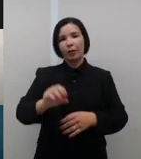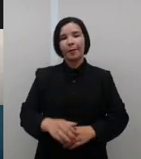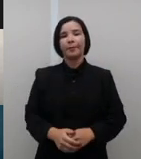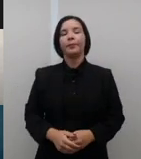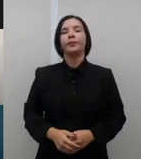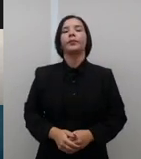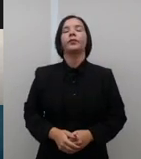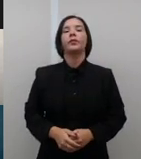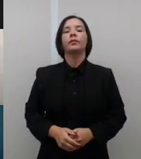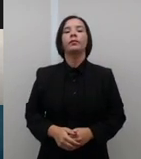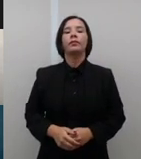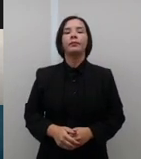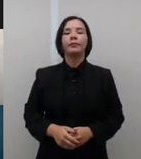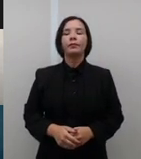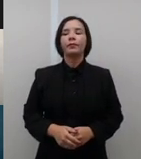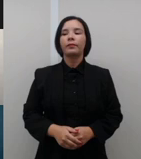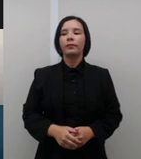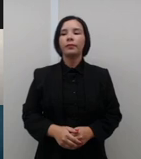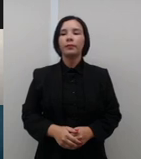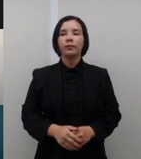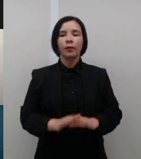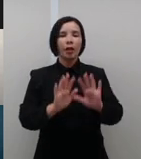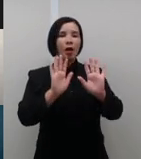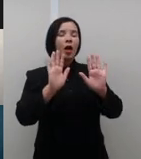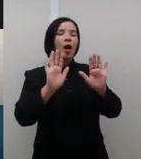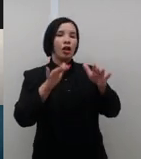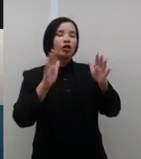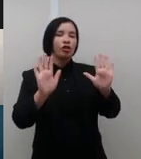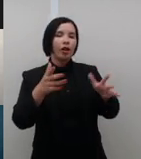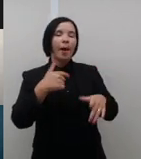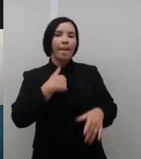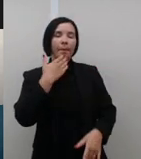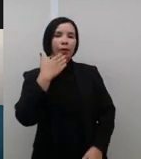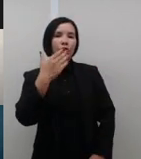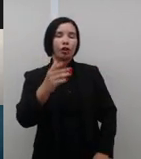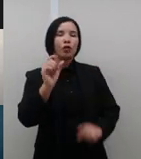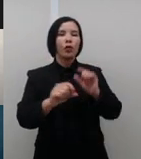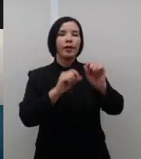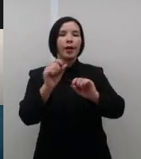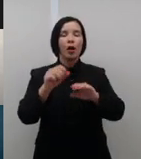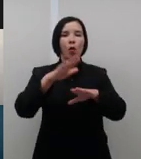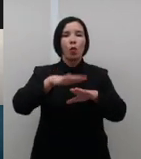Pois não, doutor? Eu havia solicitado uma questão de fato. Pois não?